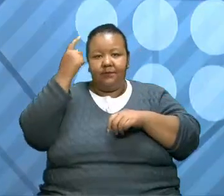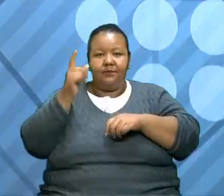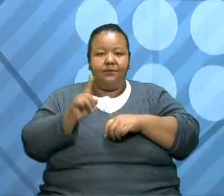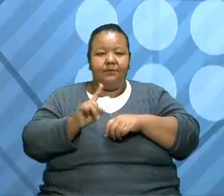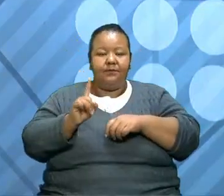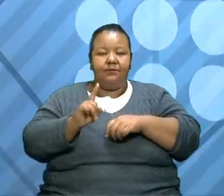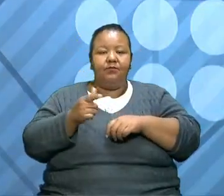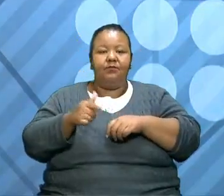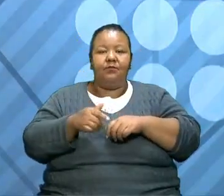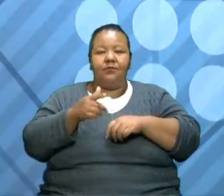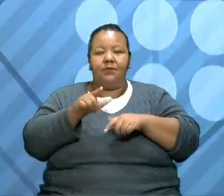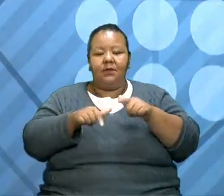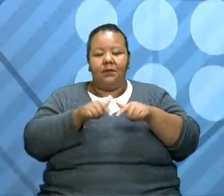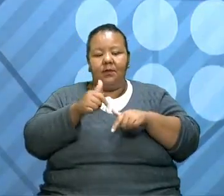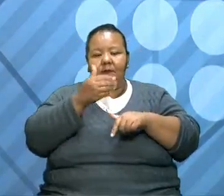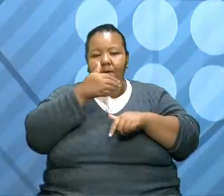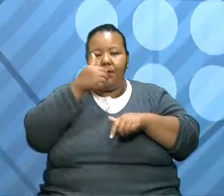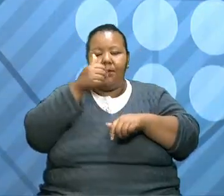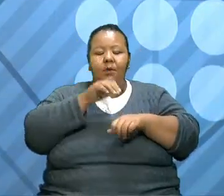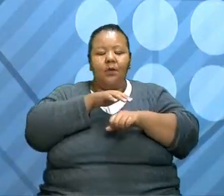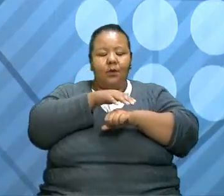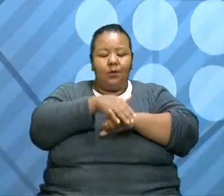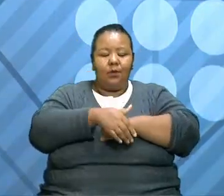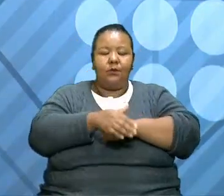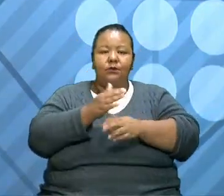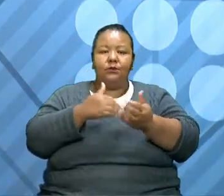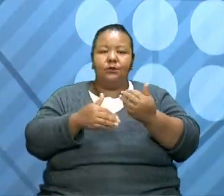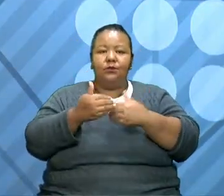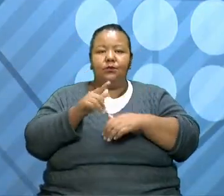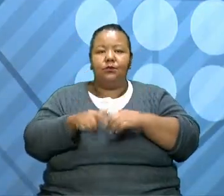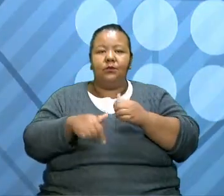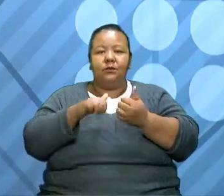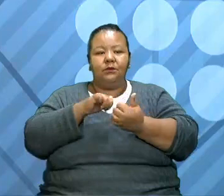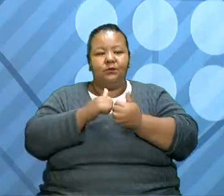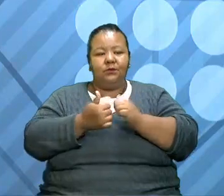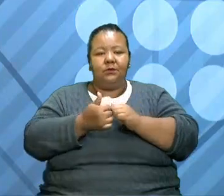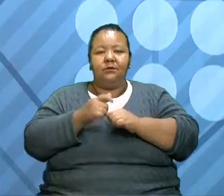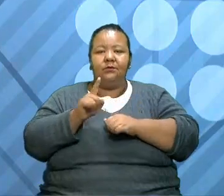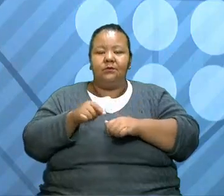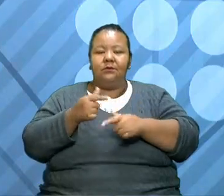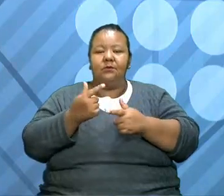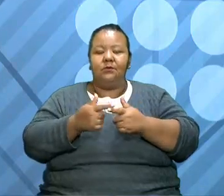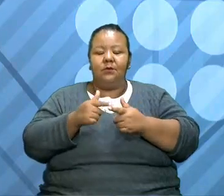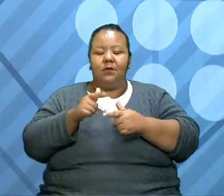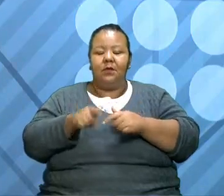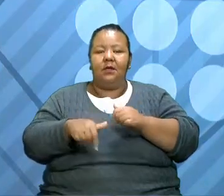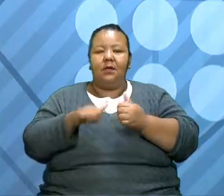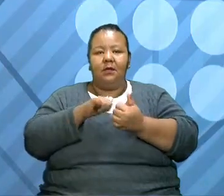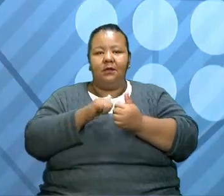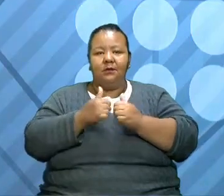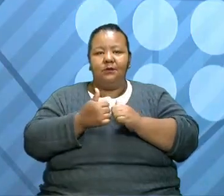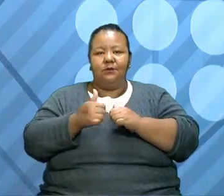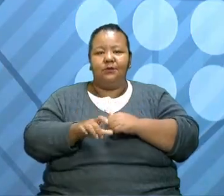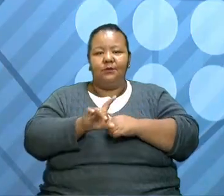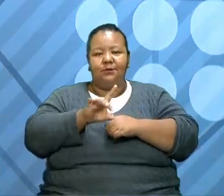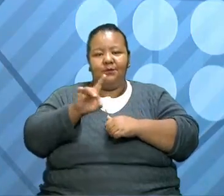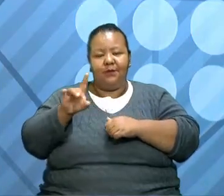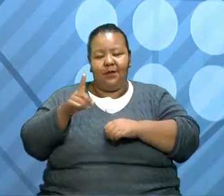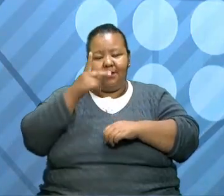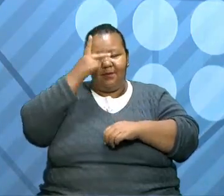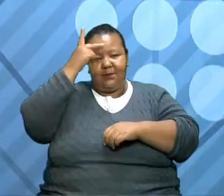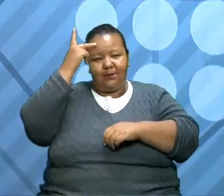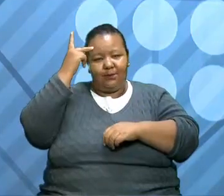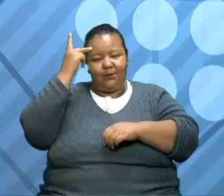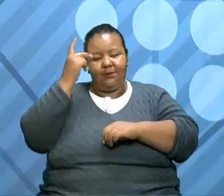é mais noturno. Tudo isso vai se ajustar. Por que que ele é tão bem aceito? Porque ajusta a rotina de cada pessoa.